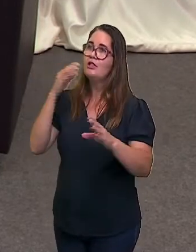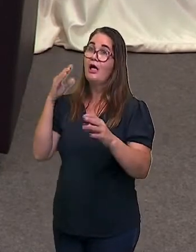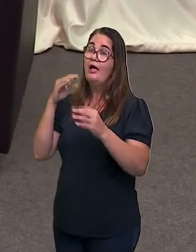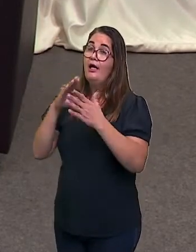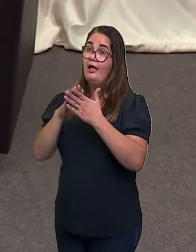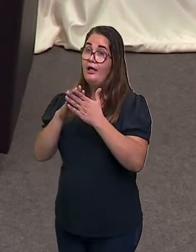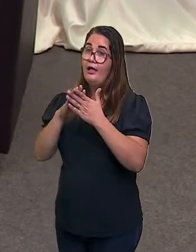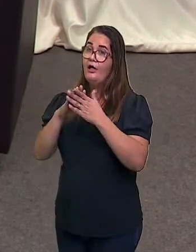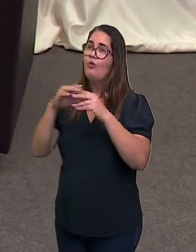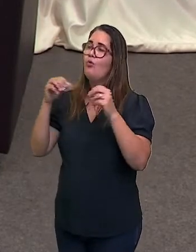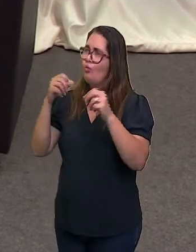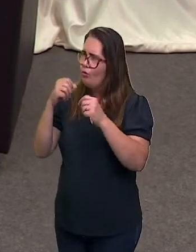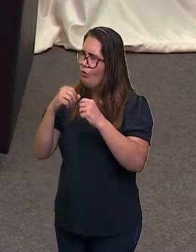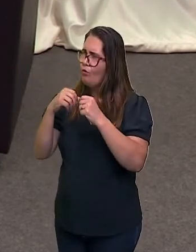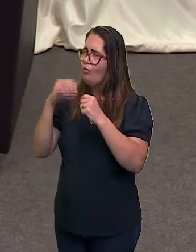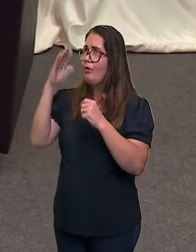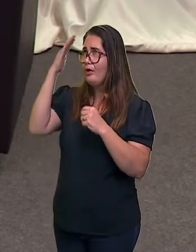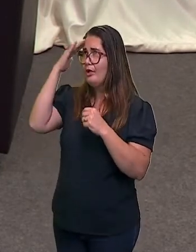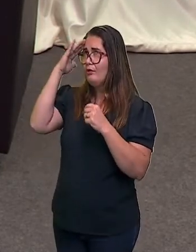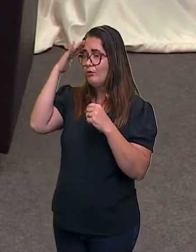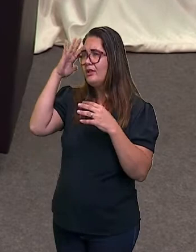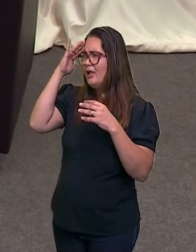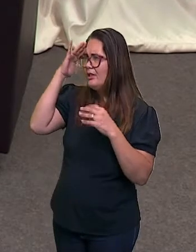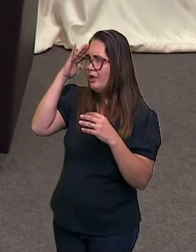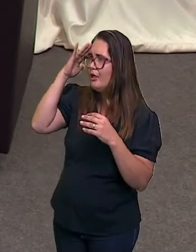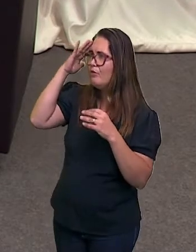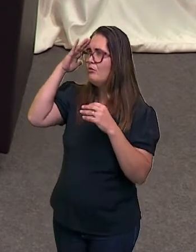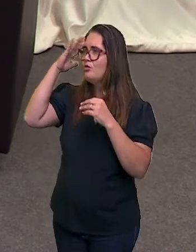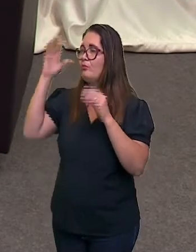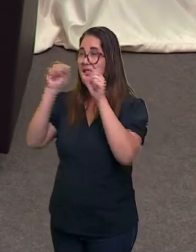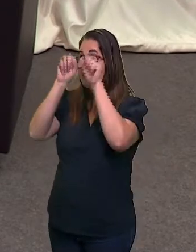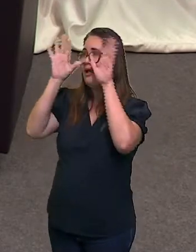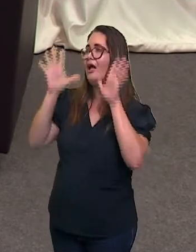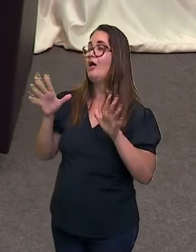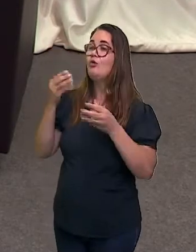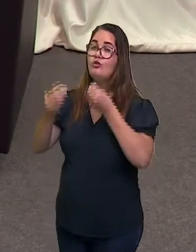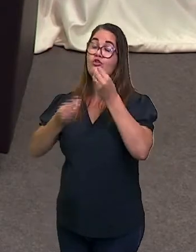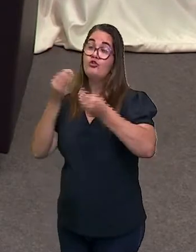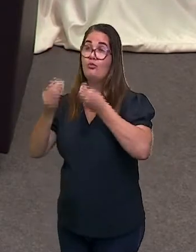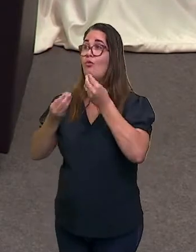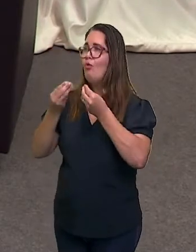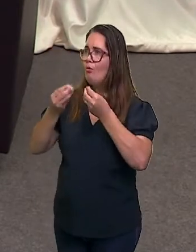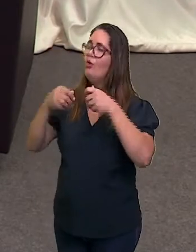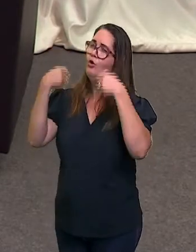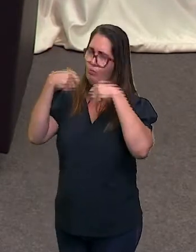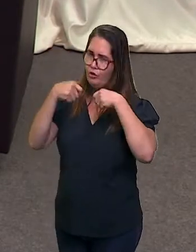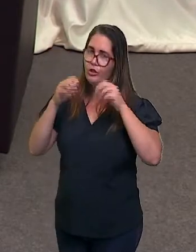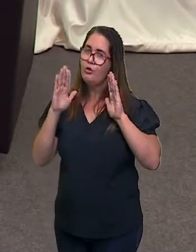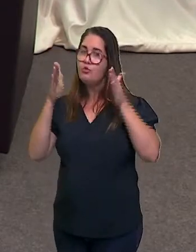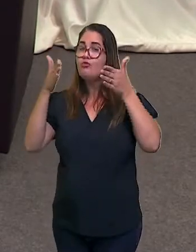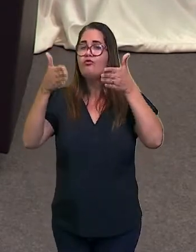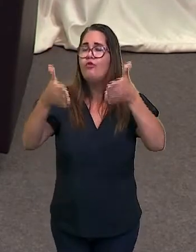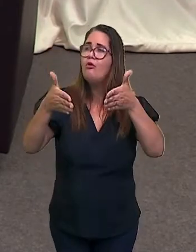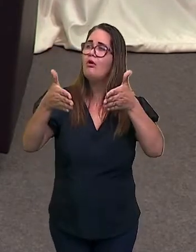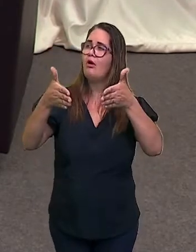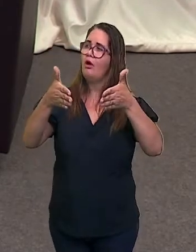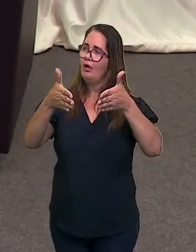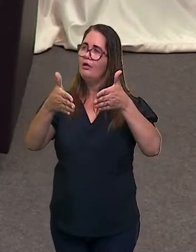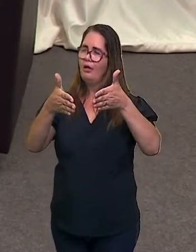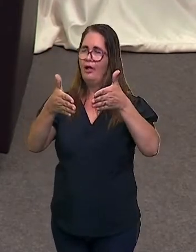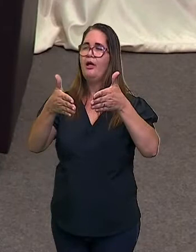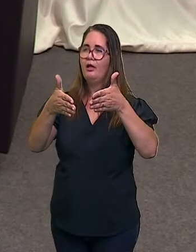possível, embora com poucos recursos, avançarmos rumo à aprendizagem, professores, alunos,